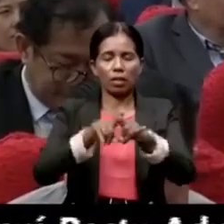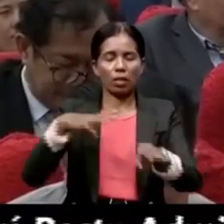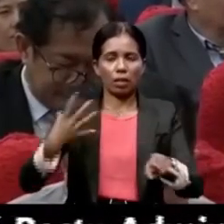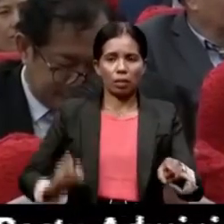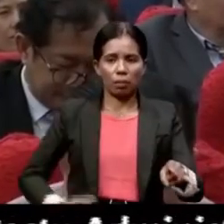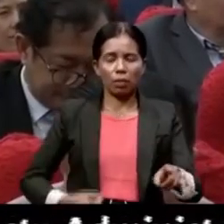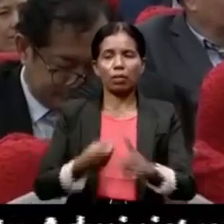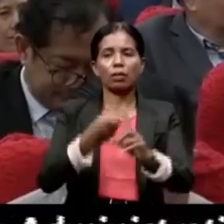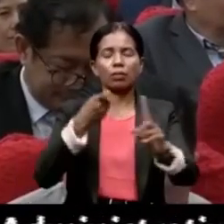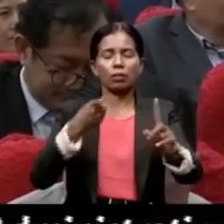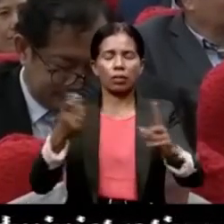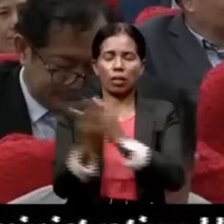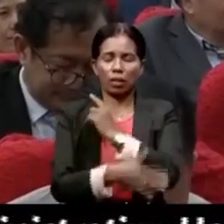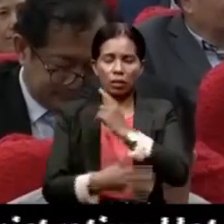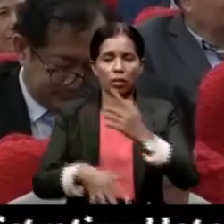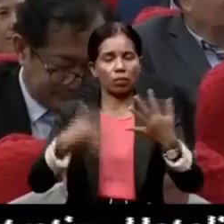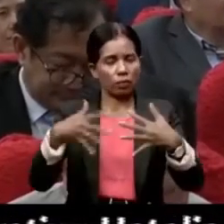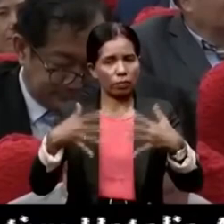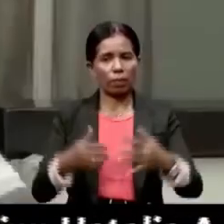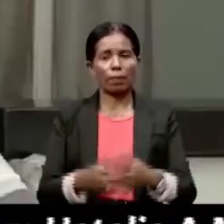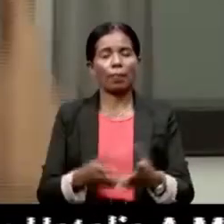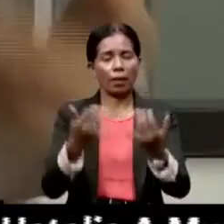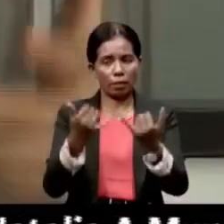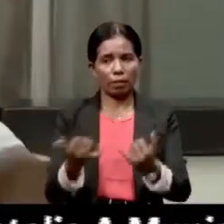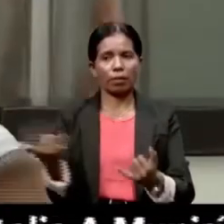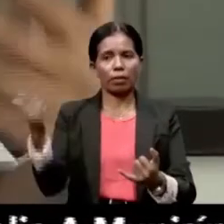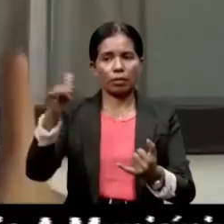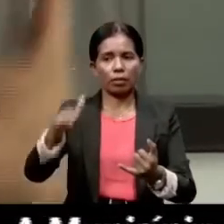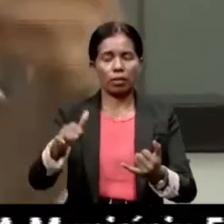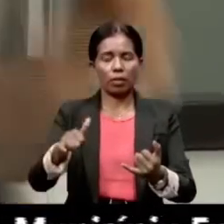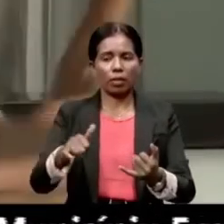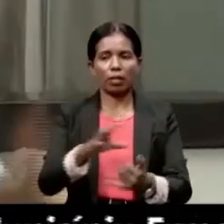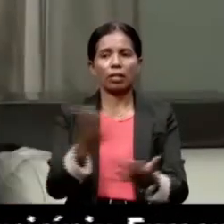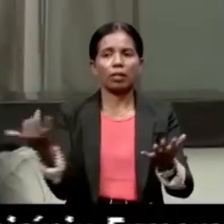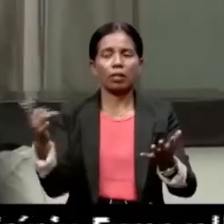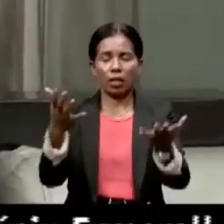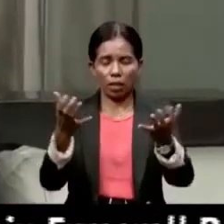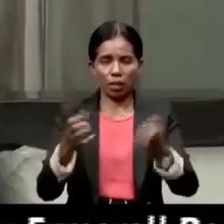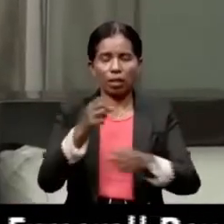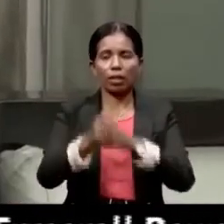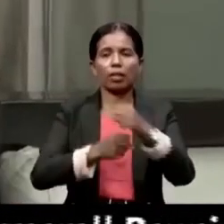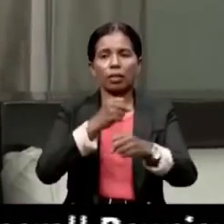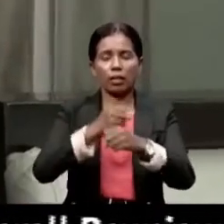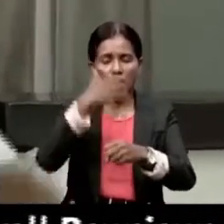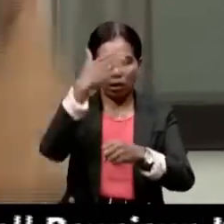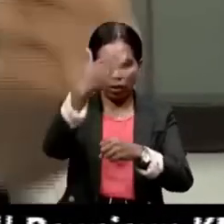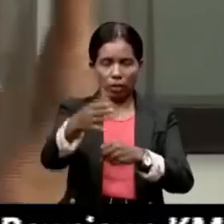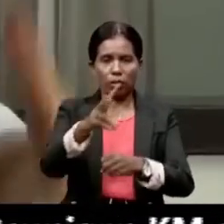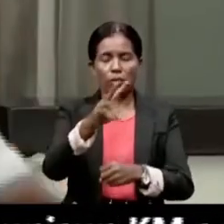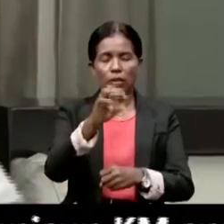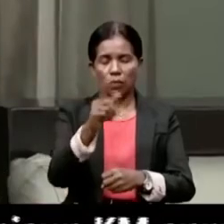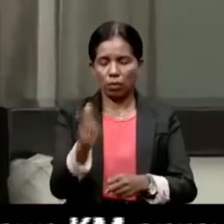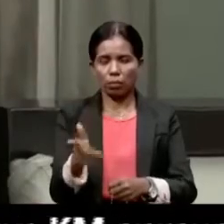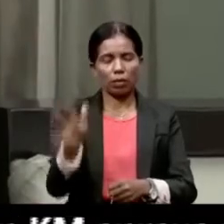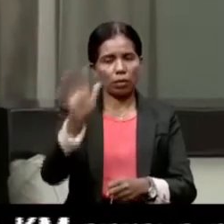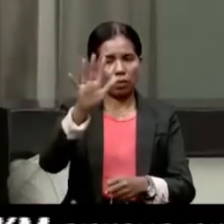husi na sao conflito. Agora dentro sira makas liona sira karakina noin 2025 ita tama